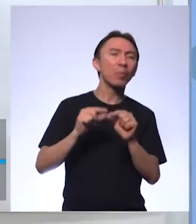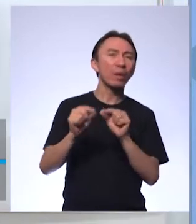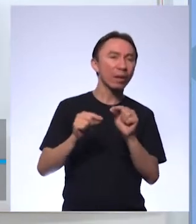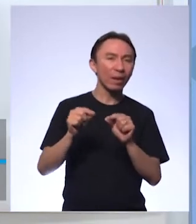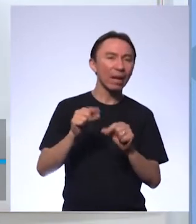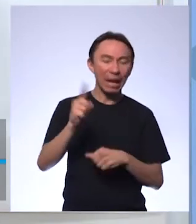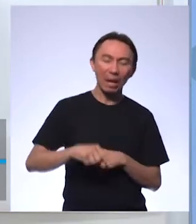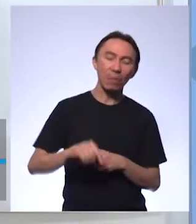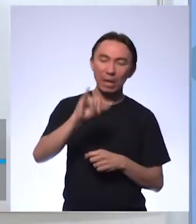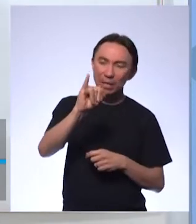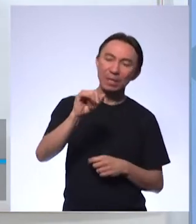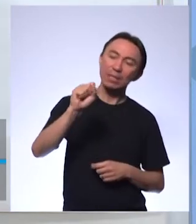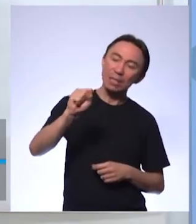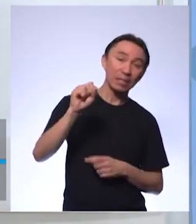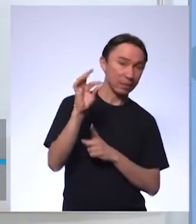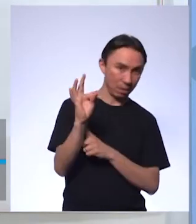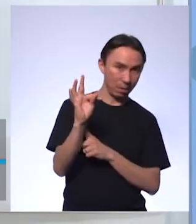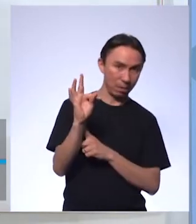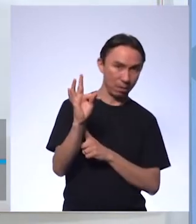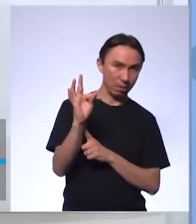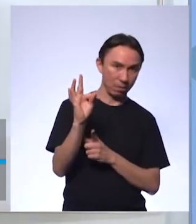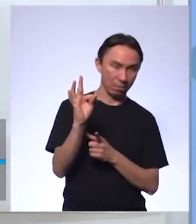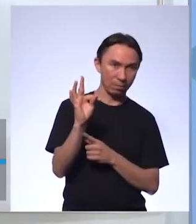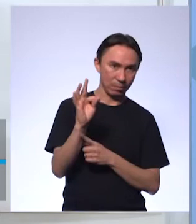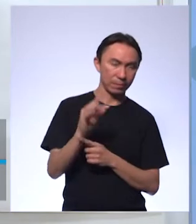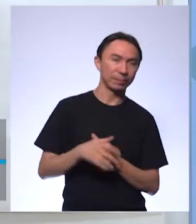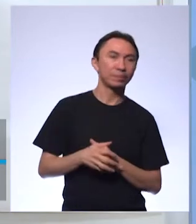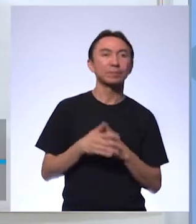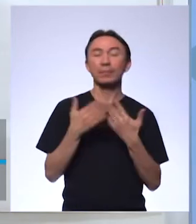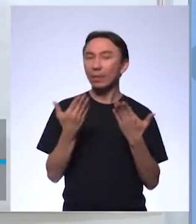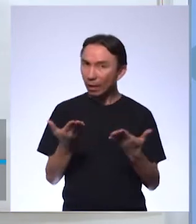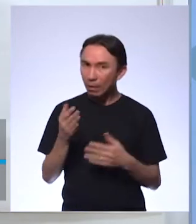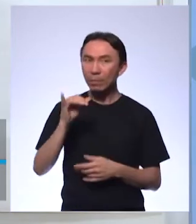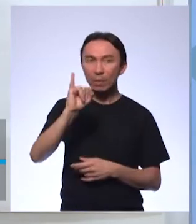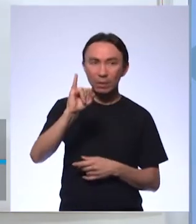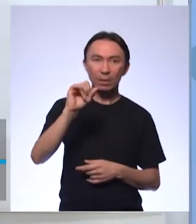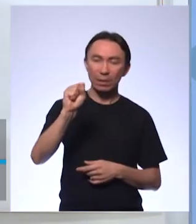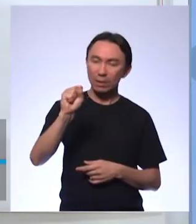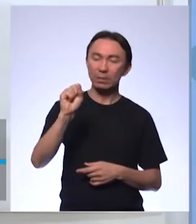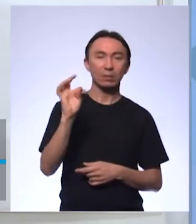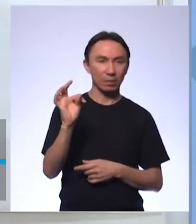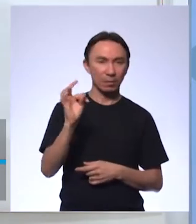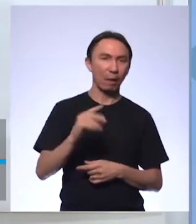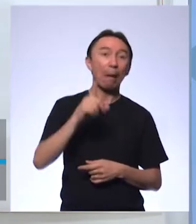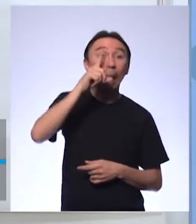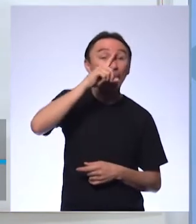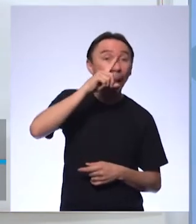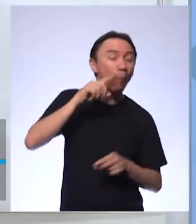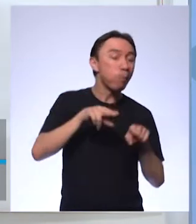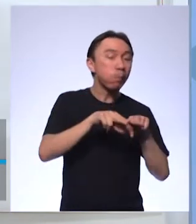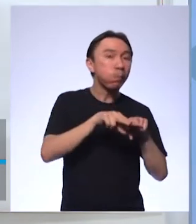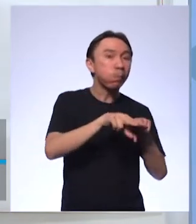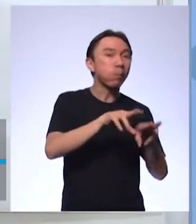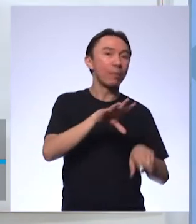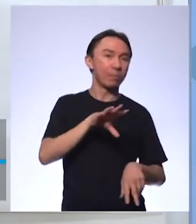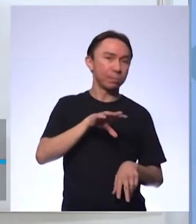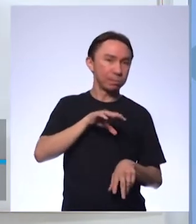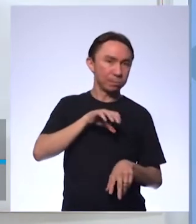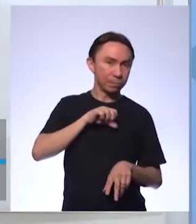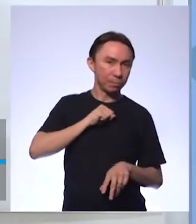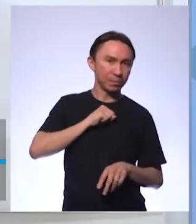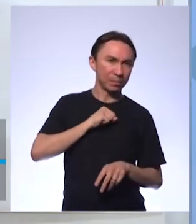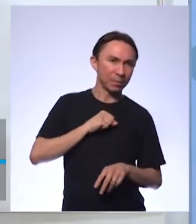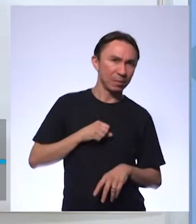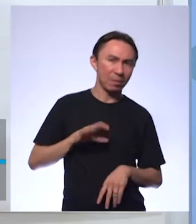termo DST, hoje é IST. Né? Ele é uma IST, uma infecção sexualmente transmissível, mas não